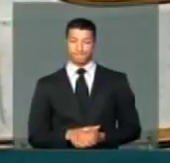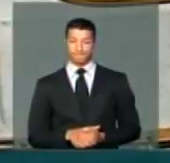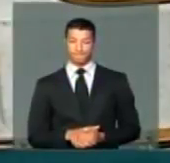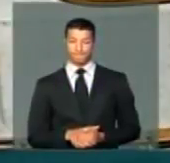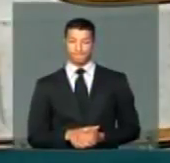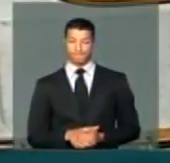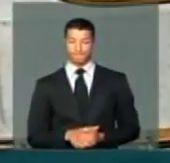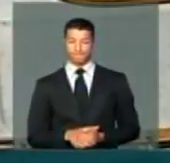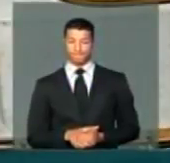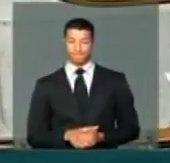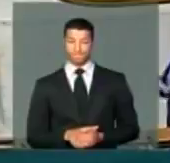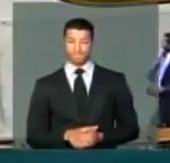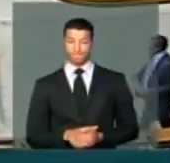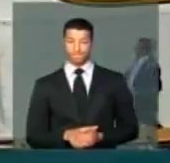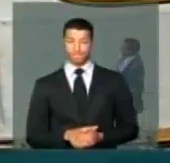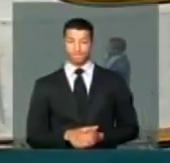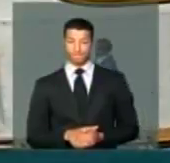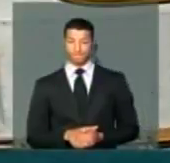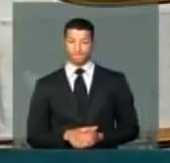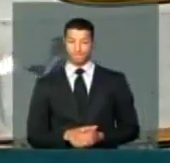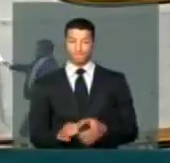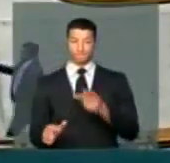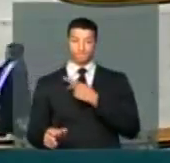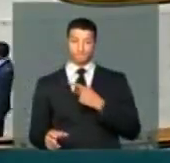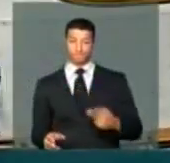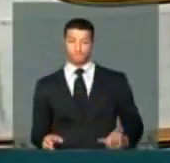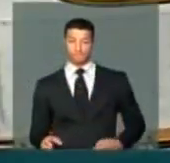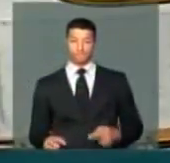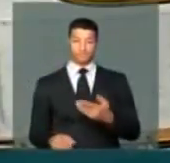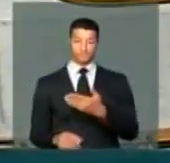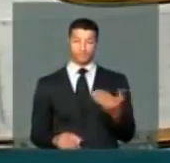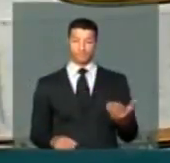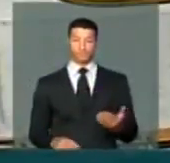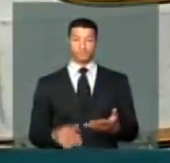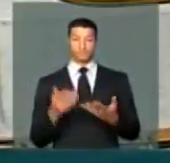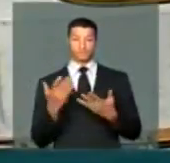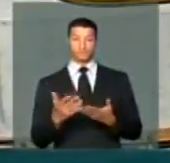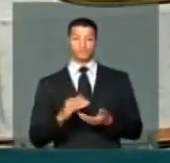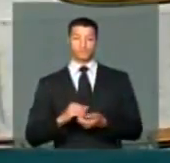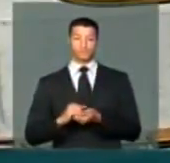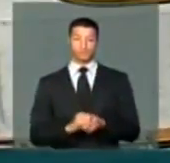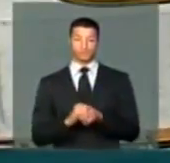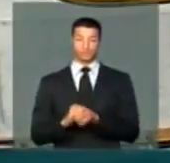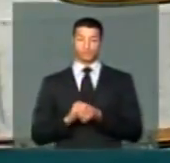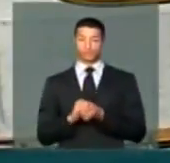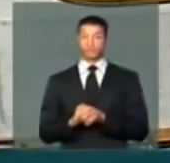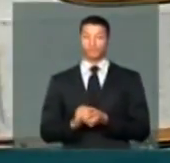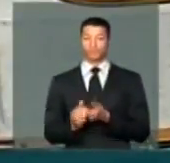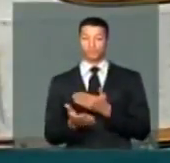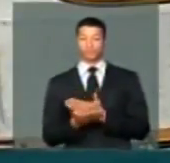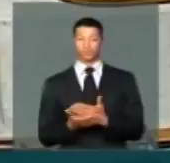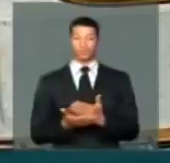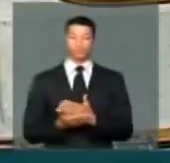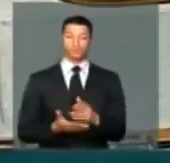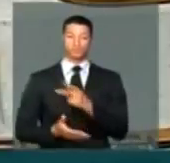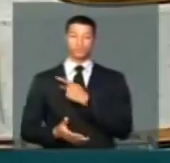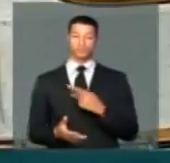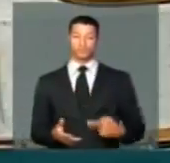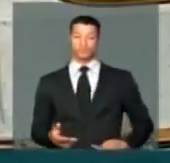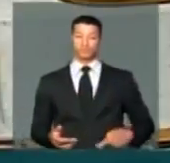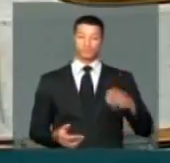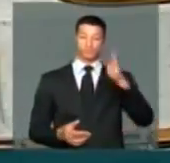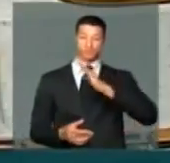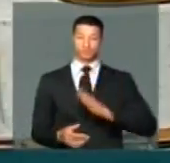senhor presidente senhoras e senhores parlamentares quero saudar a iniciativa do presidente